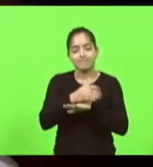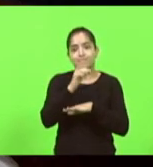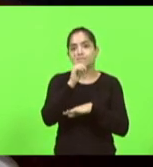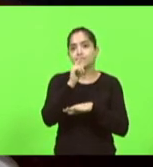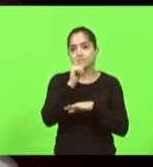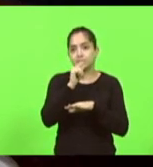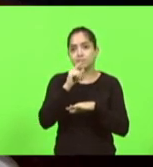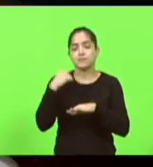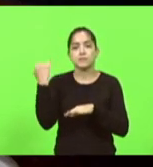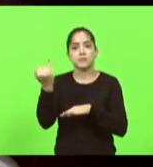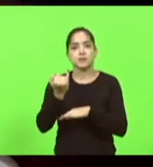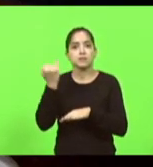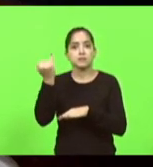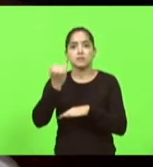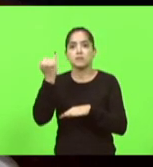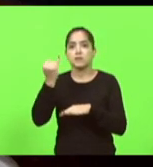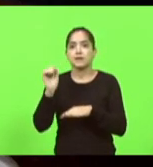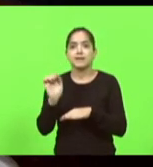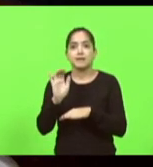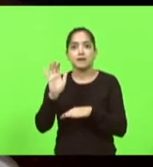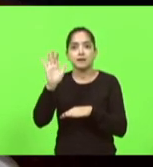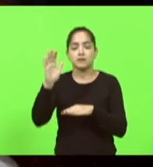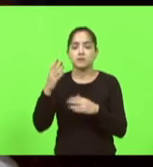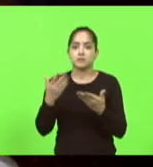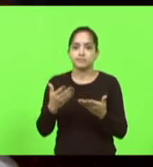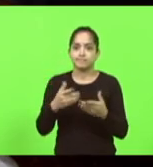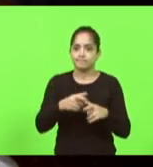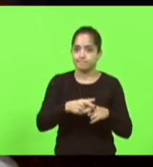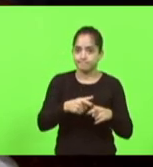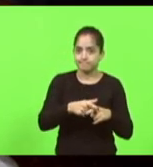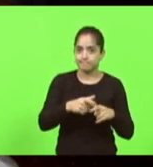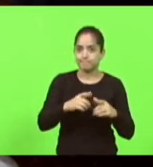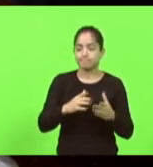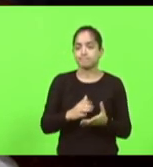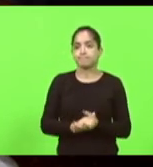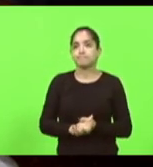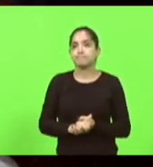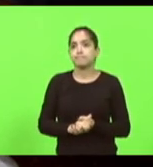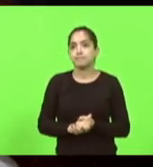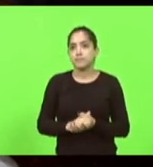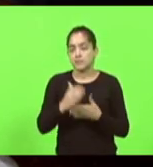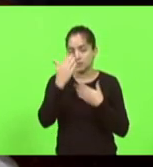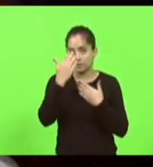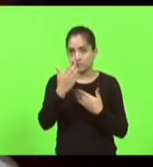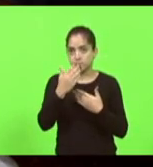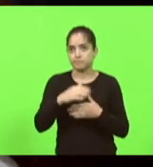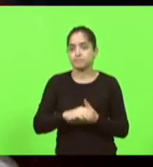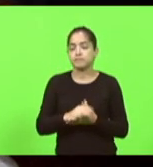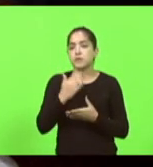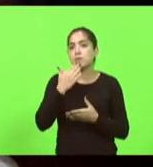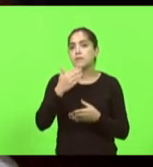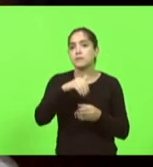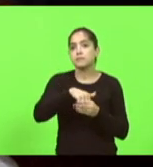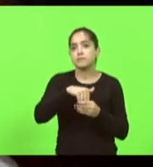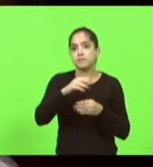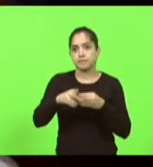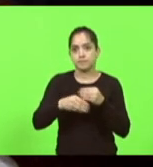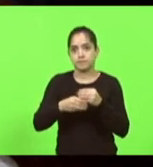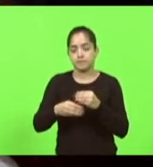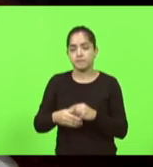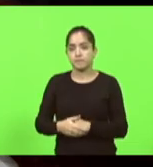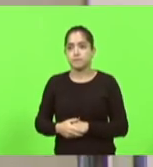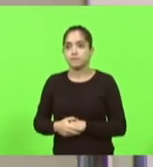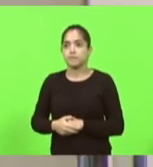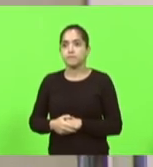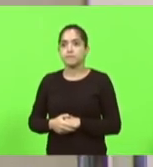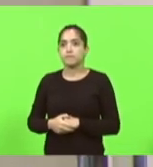é tão caro, né, nesse momento na pequena propriedade. Era isso, peço o voto favorável à emenda aditiva. Não